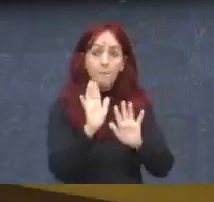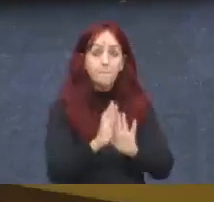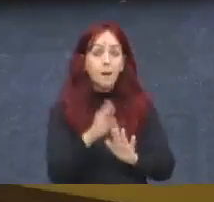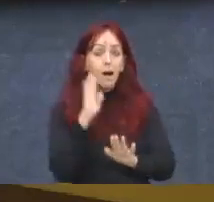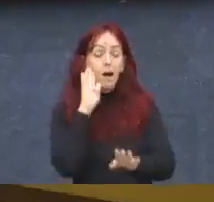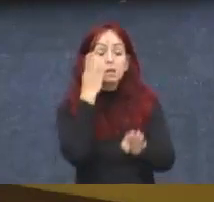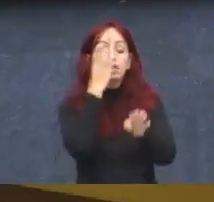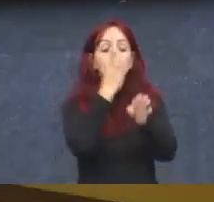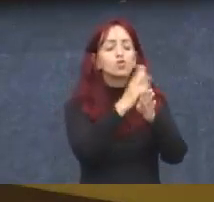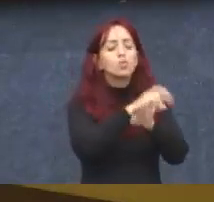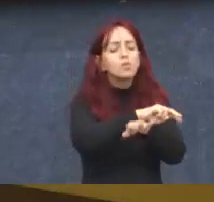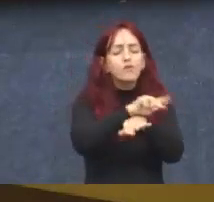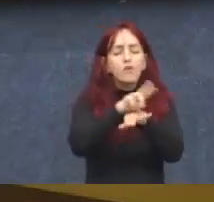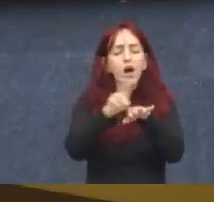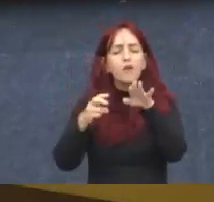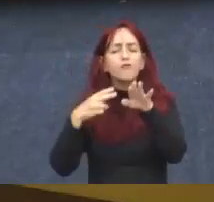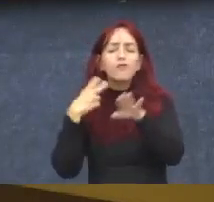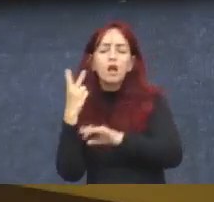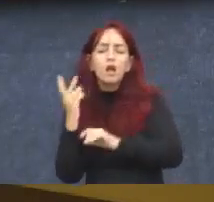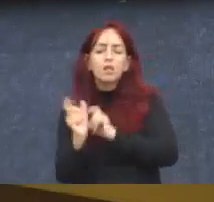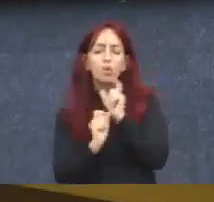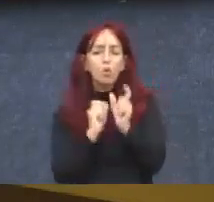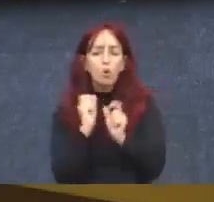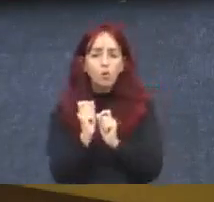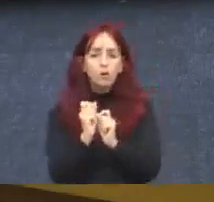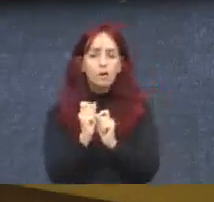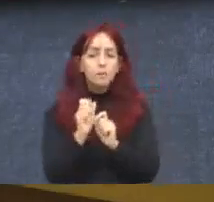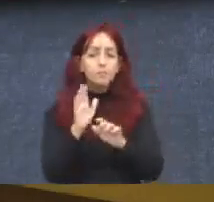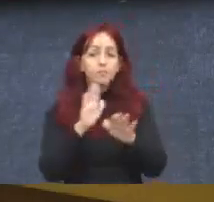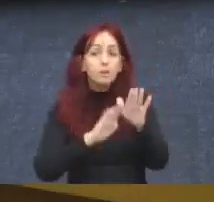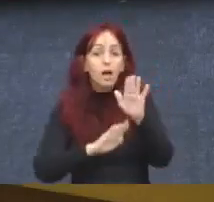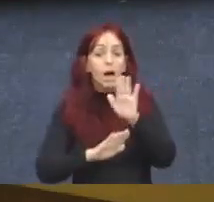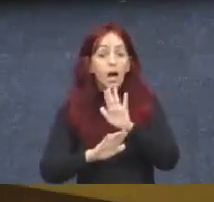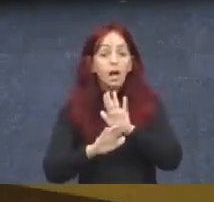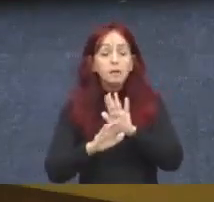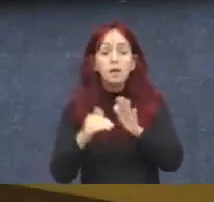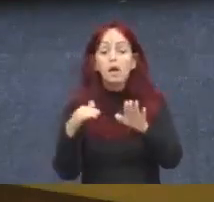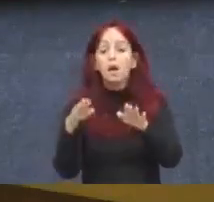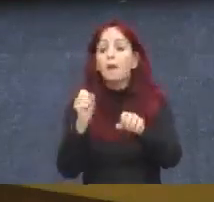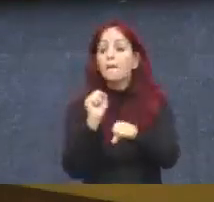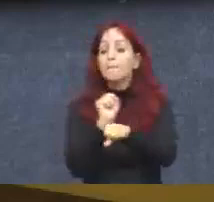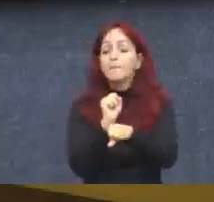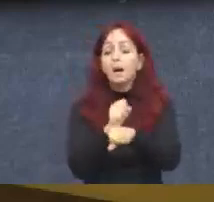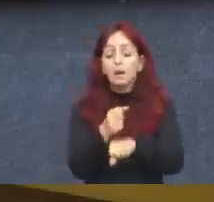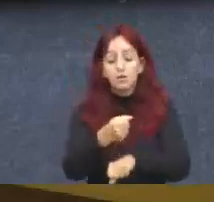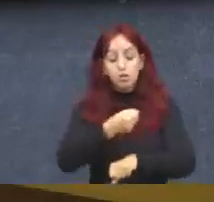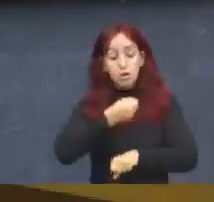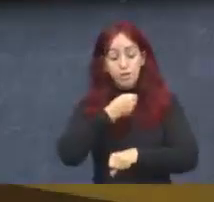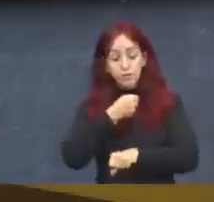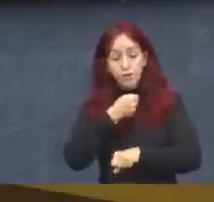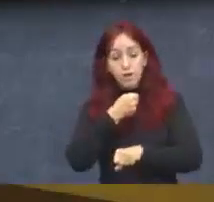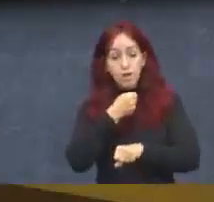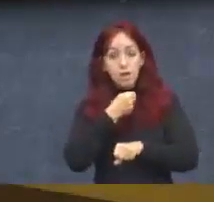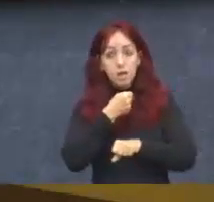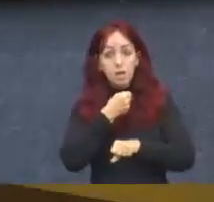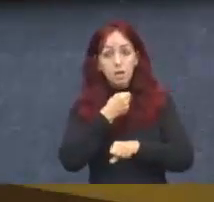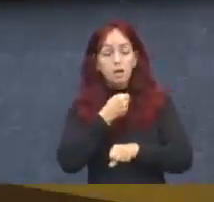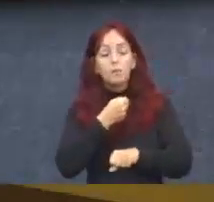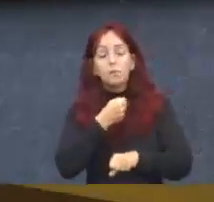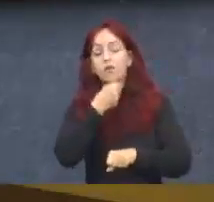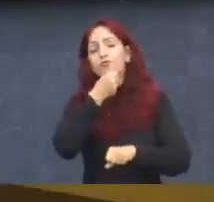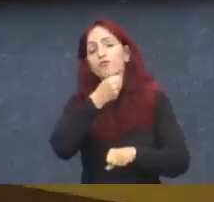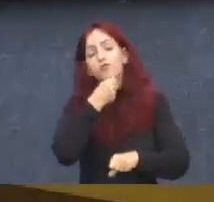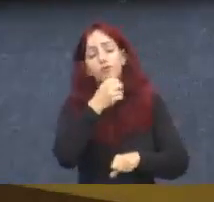vários vereadores, ô Bruno, que, às vezes, não tinham coragem de vir no microfone para defender o governo Lula, para dizer que votou no Lula,